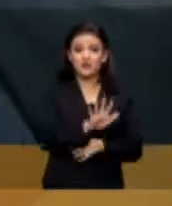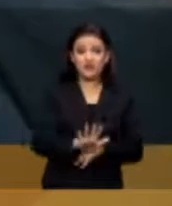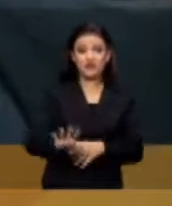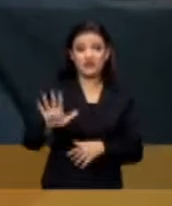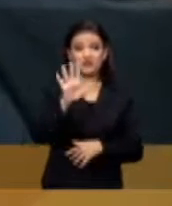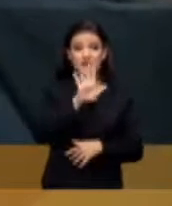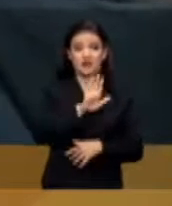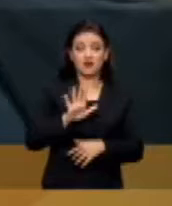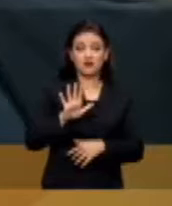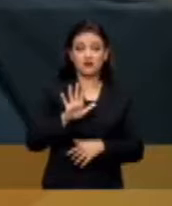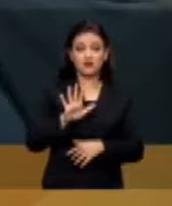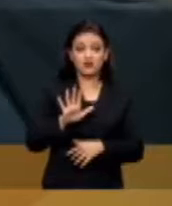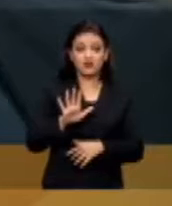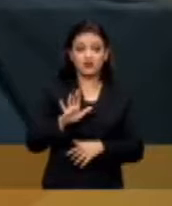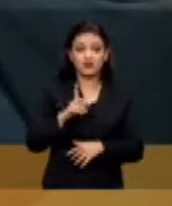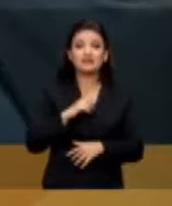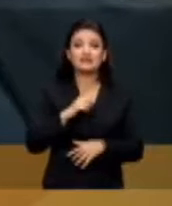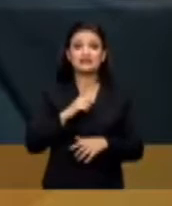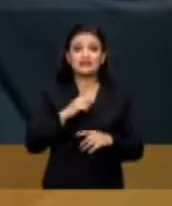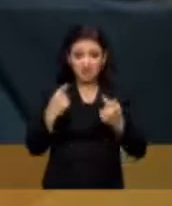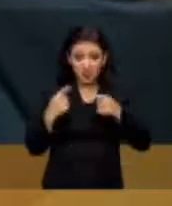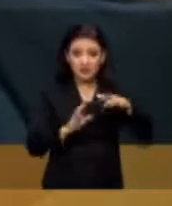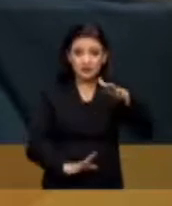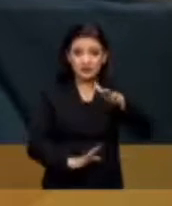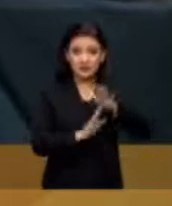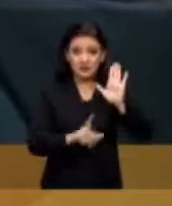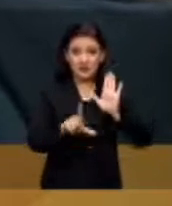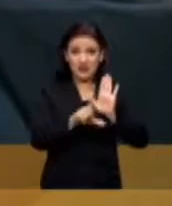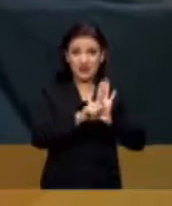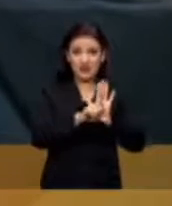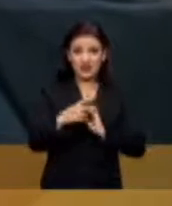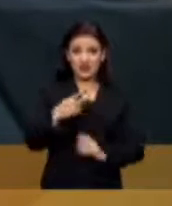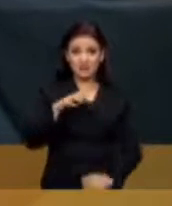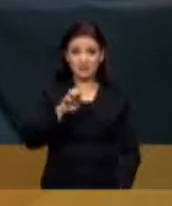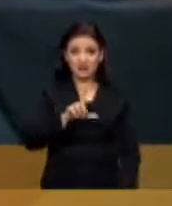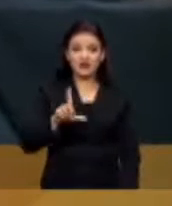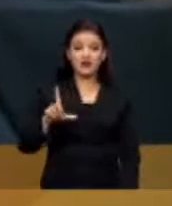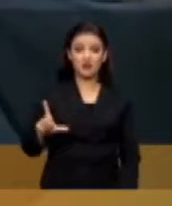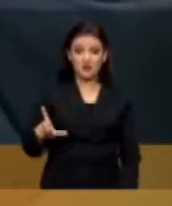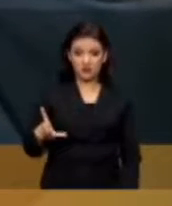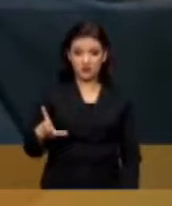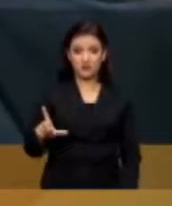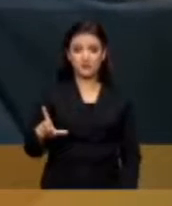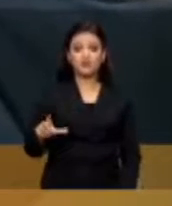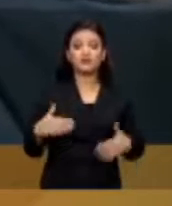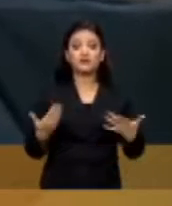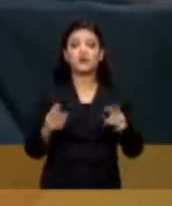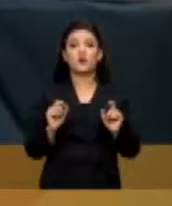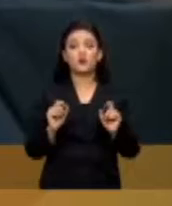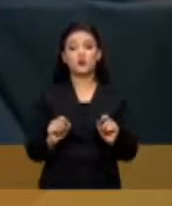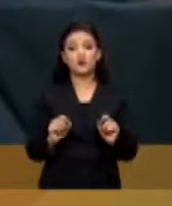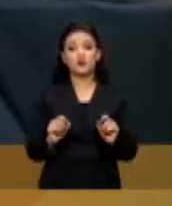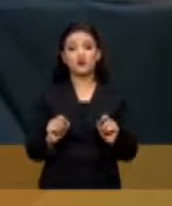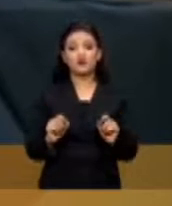da lei penal. Isso é ordinário para o Ministério Público no seu afazer, ainda que não